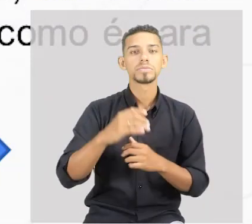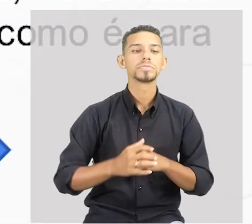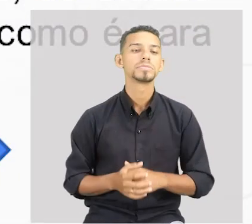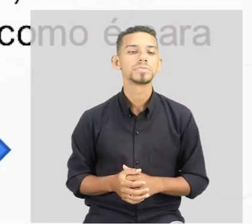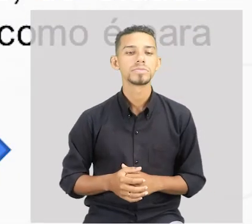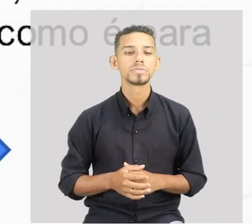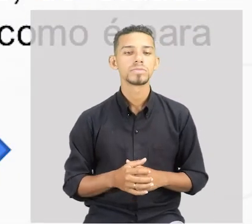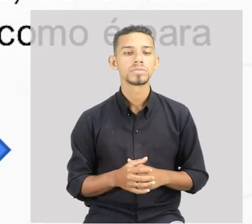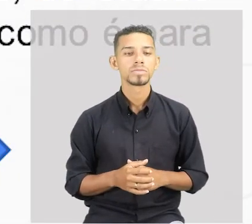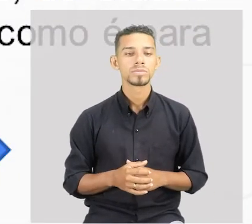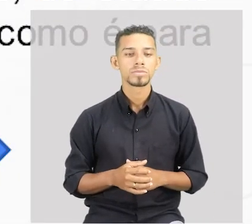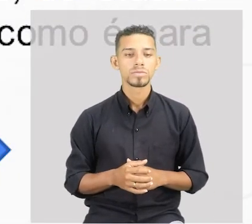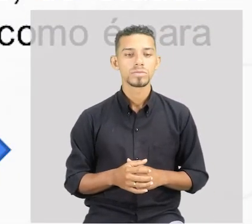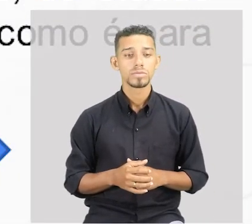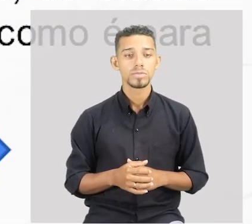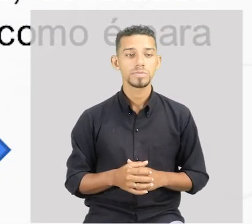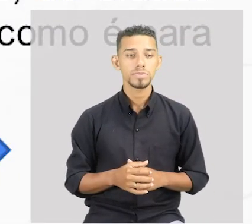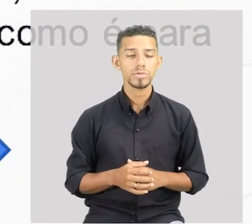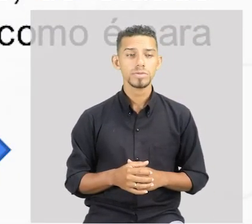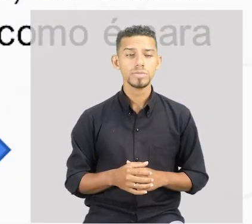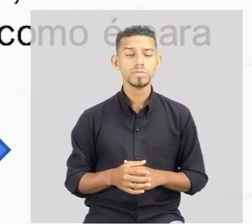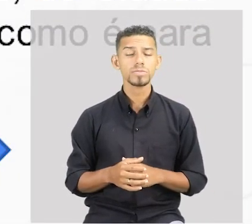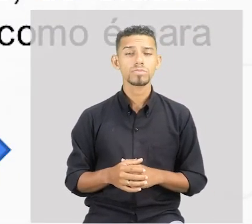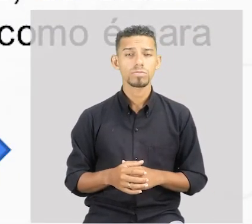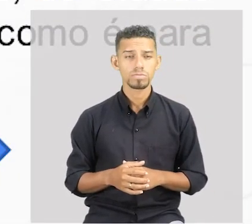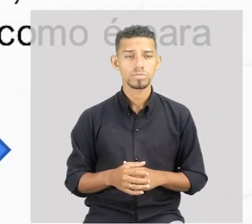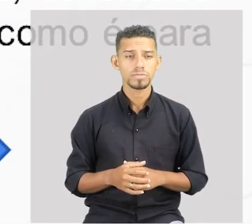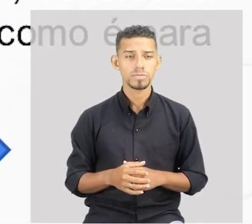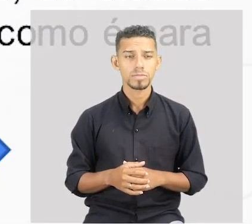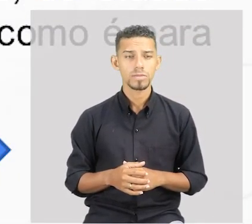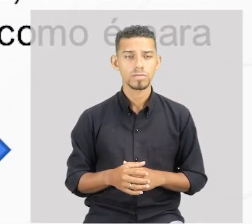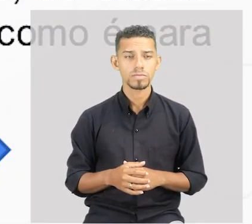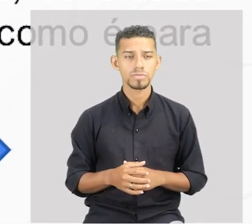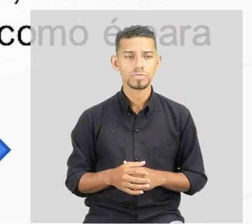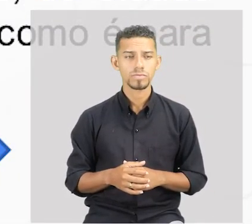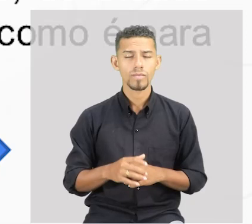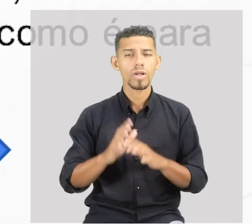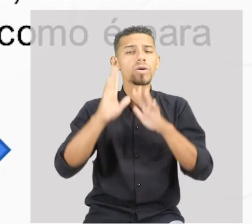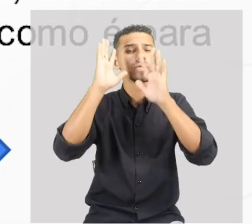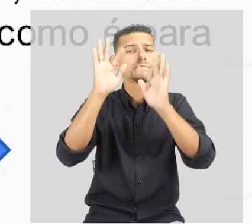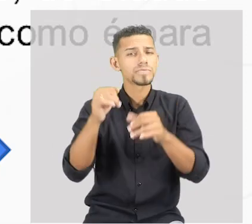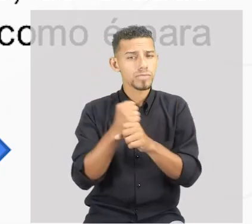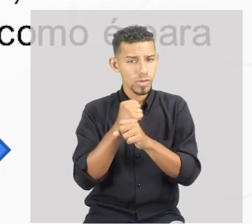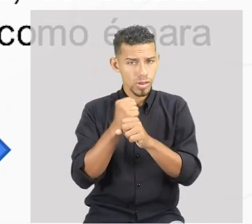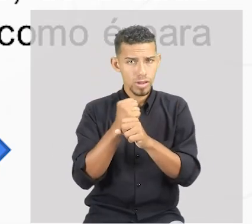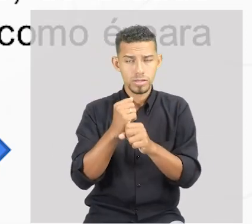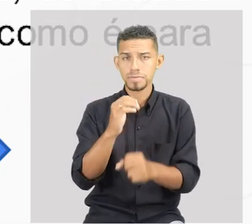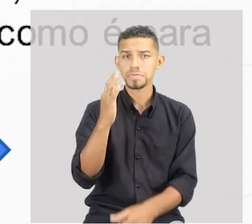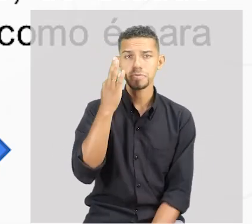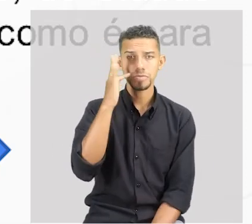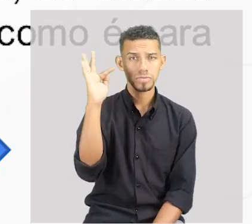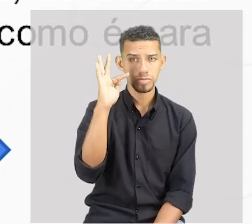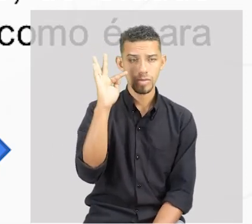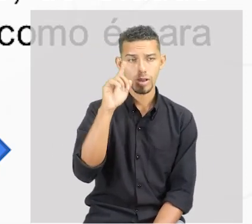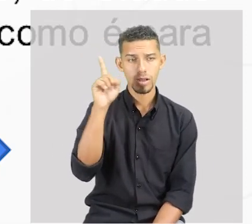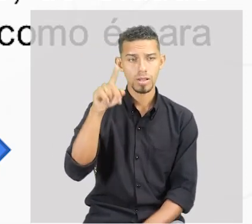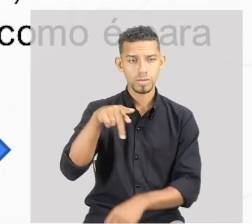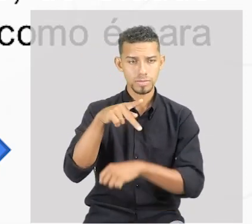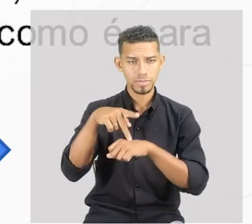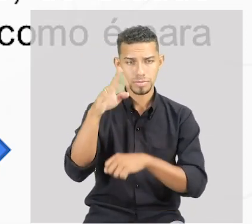questão que começa assim. Ao final do ano da França no Brasil, aconteceu na